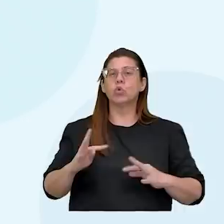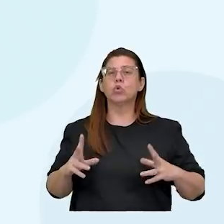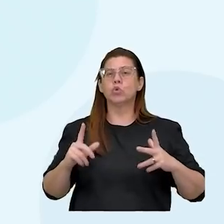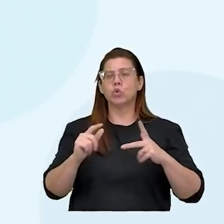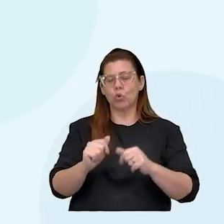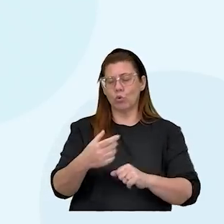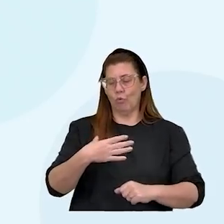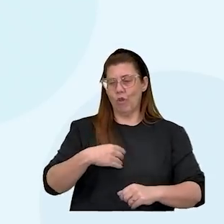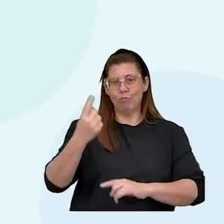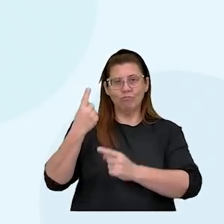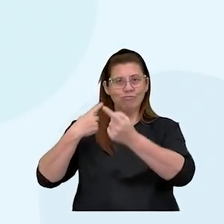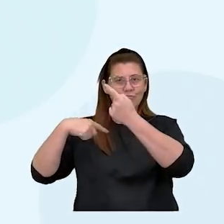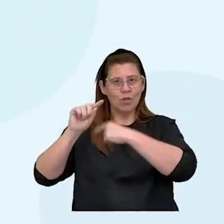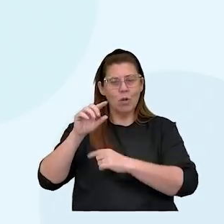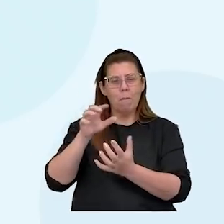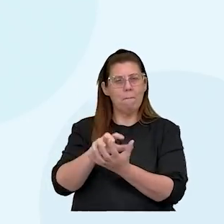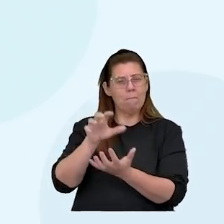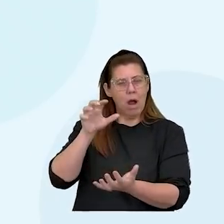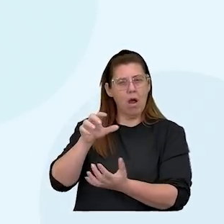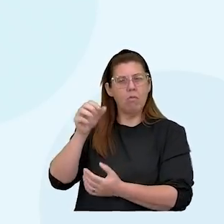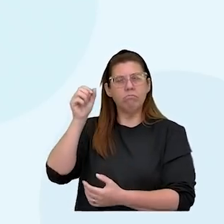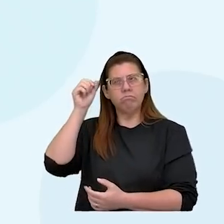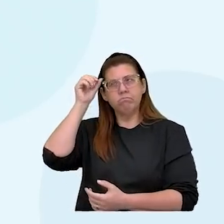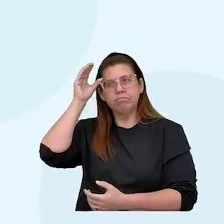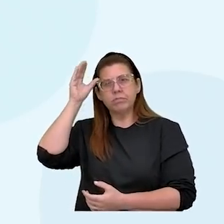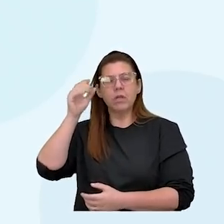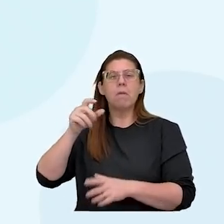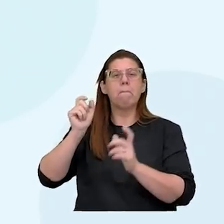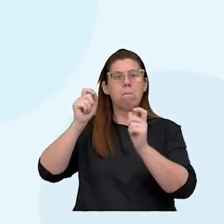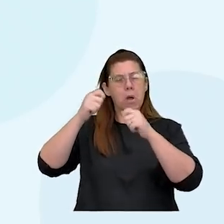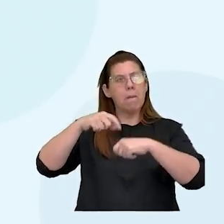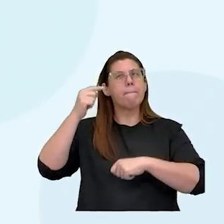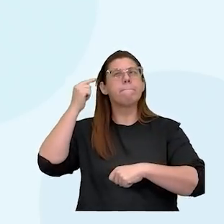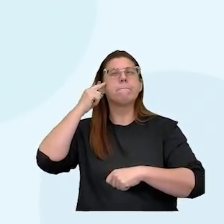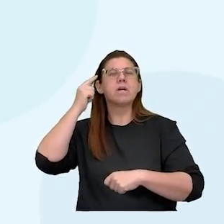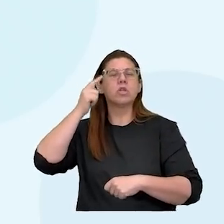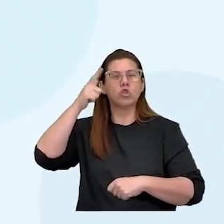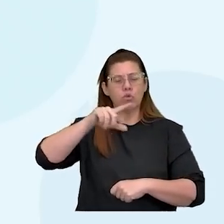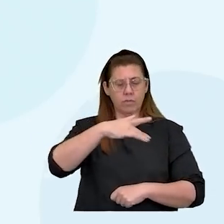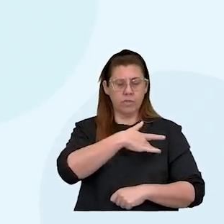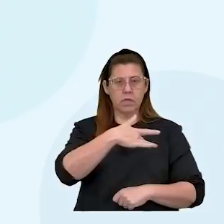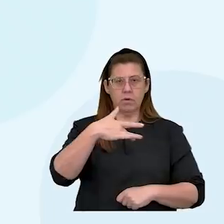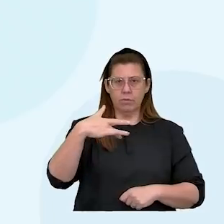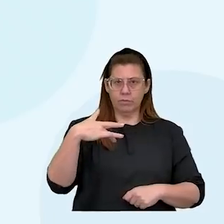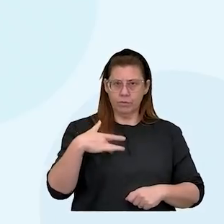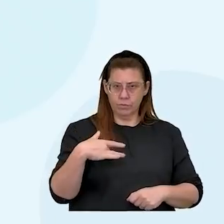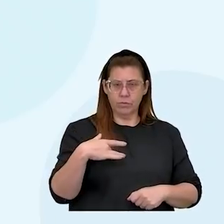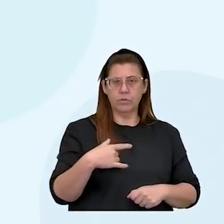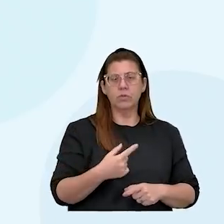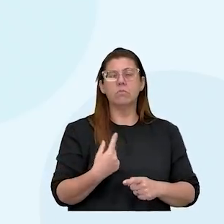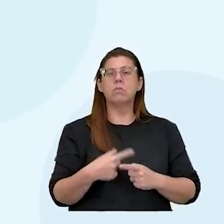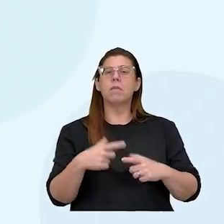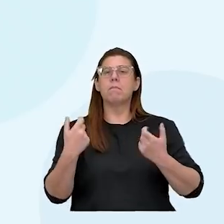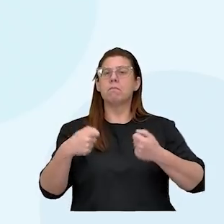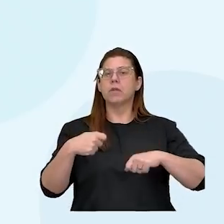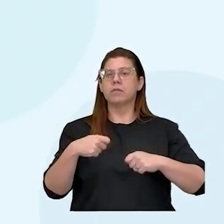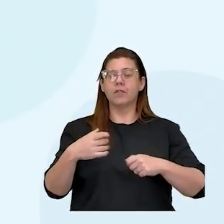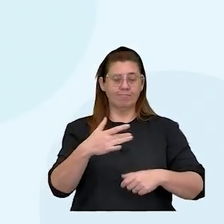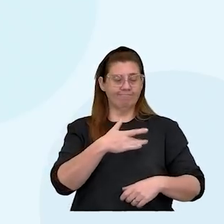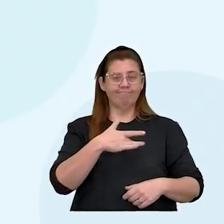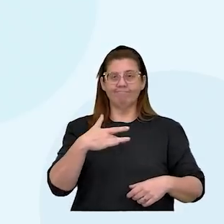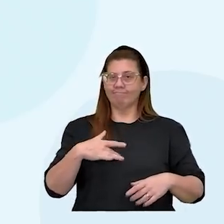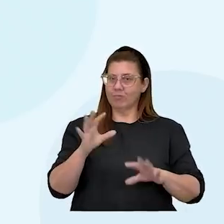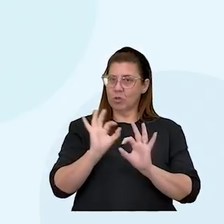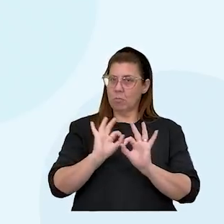se desenvolve e amadurece, possibilitando repensar a saúde, pois é preciso estar